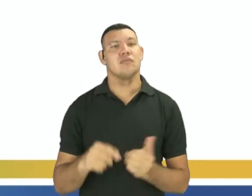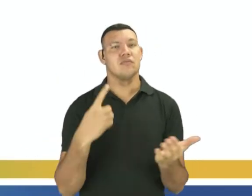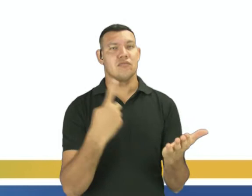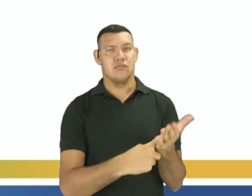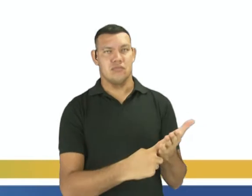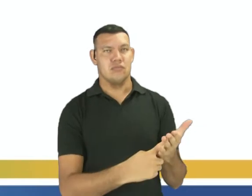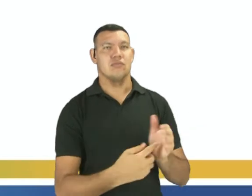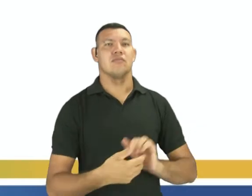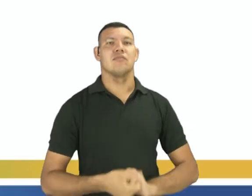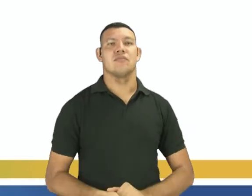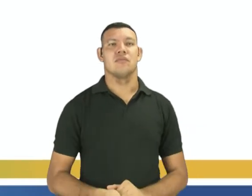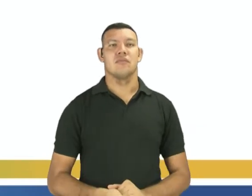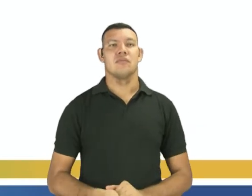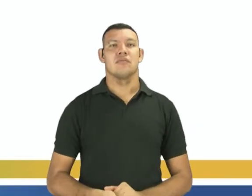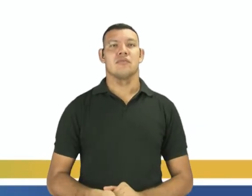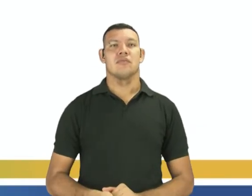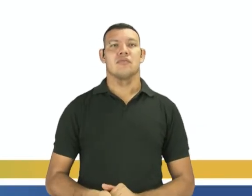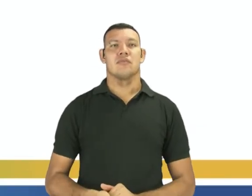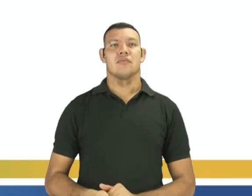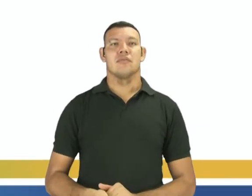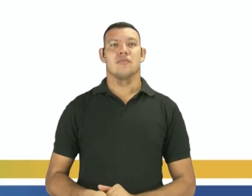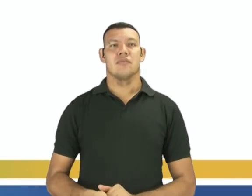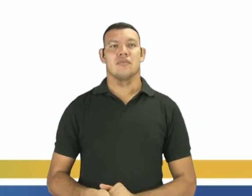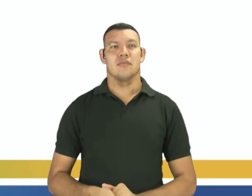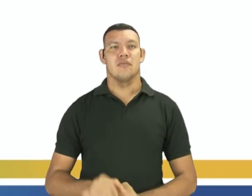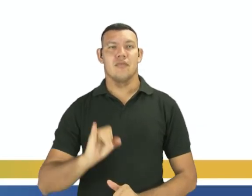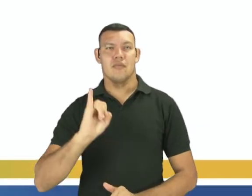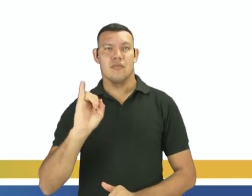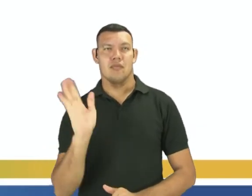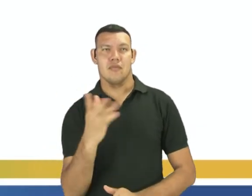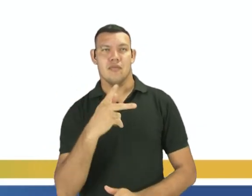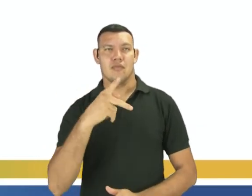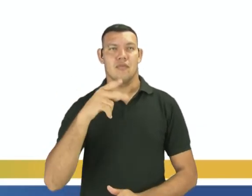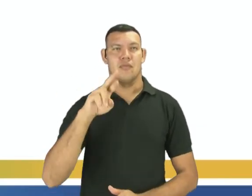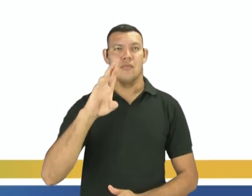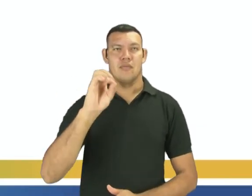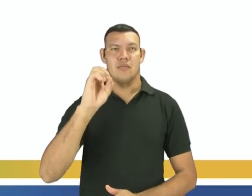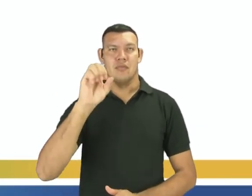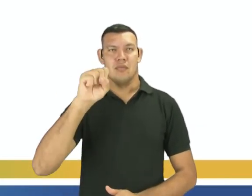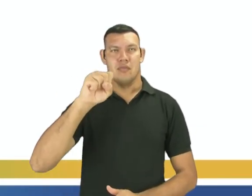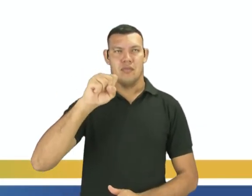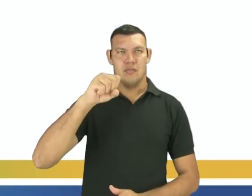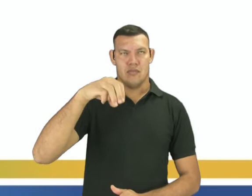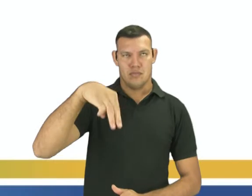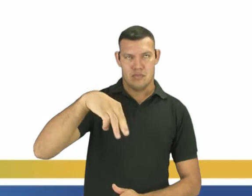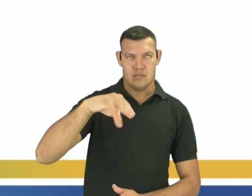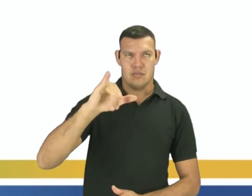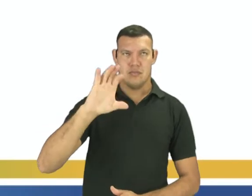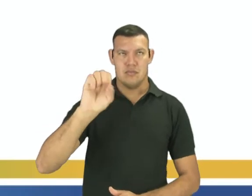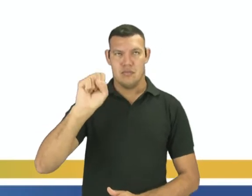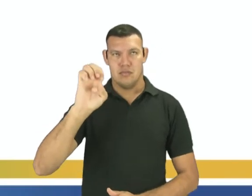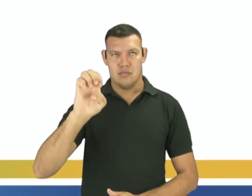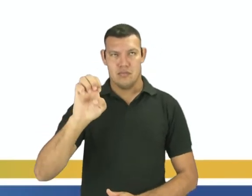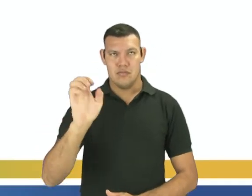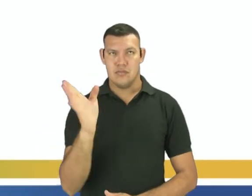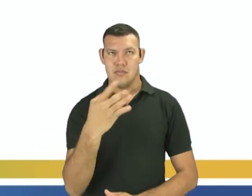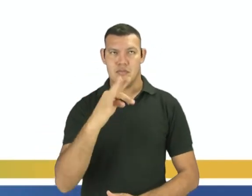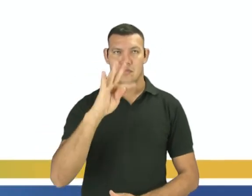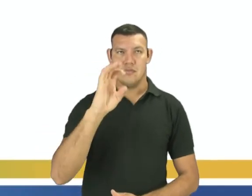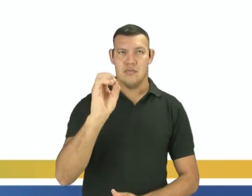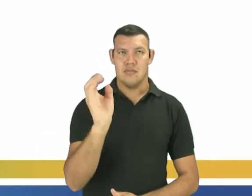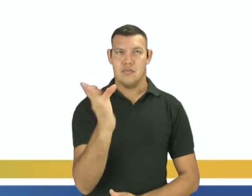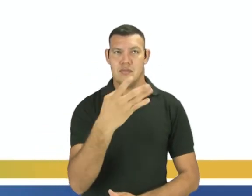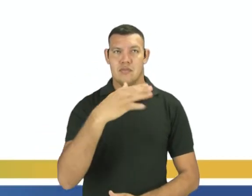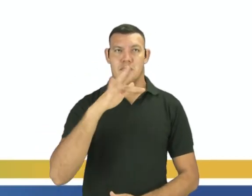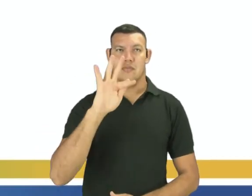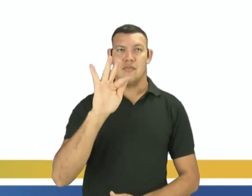concordar. I promise to find your book. Eu prometo encontrar seu livro.